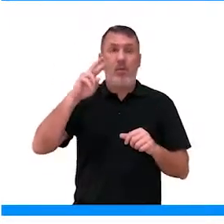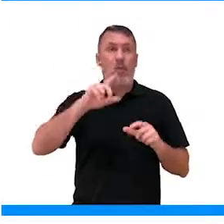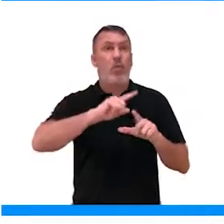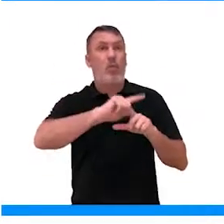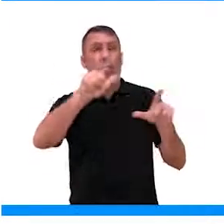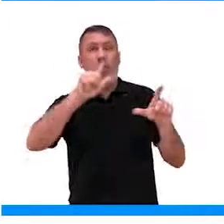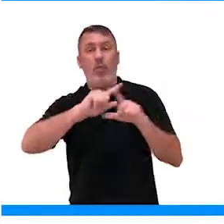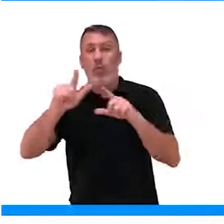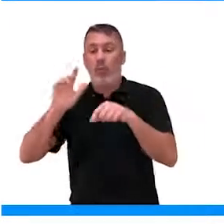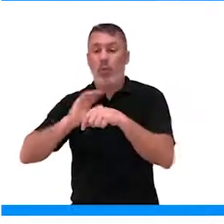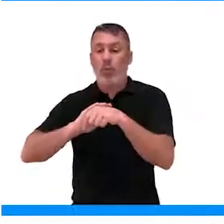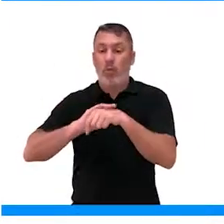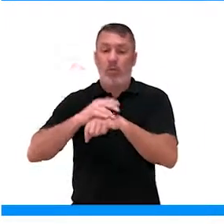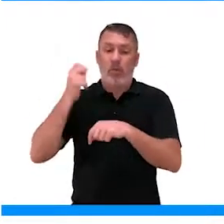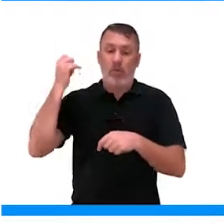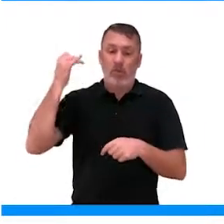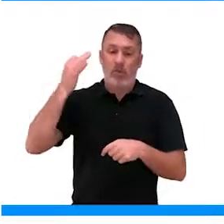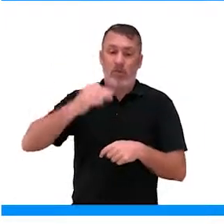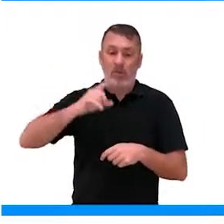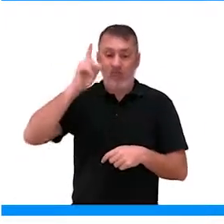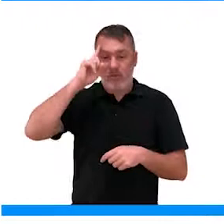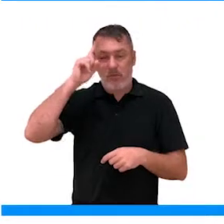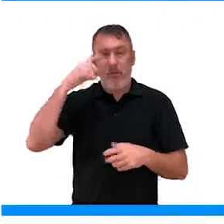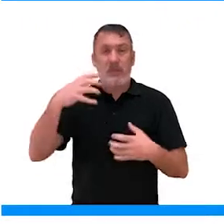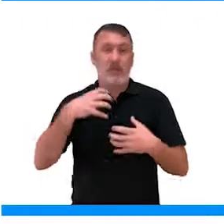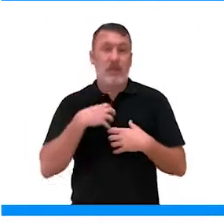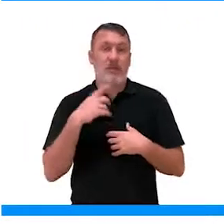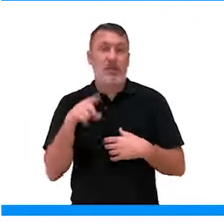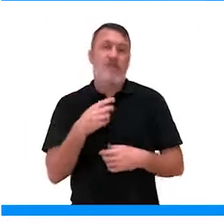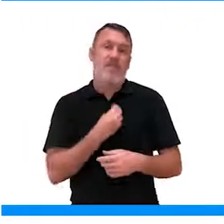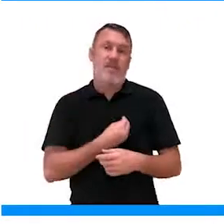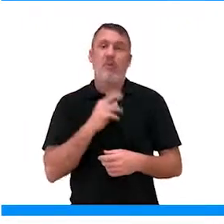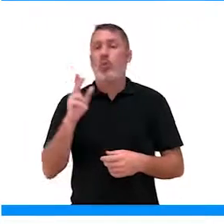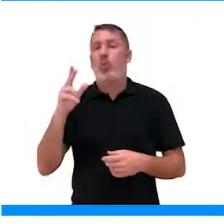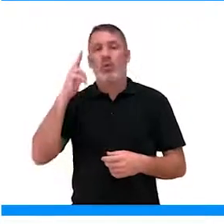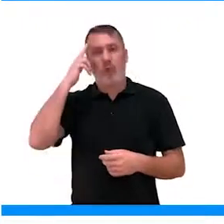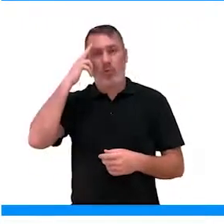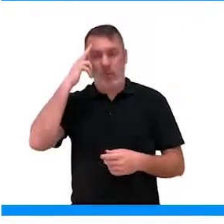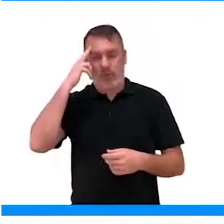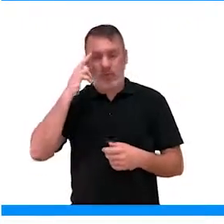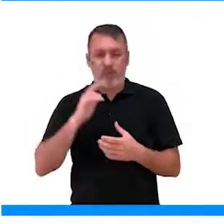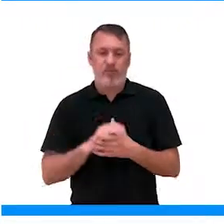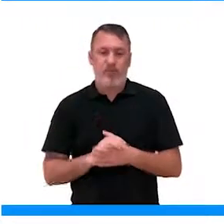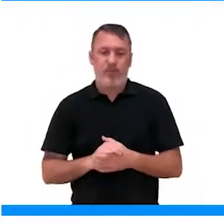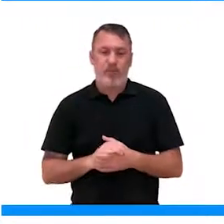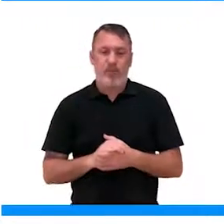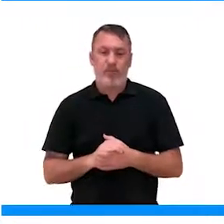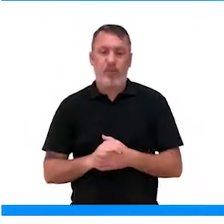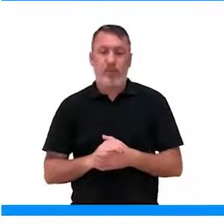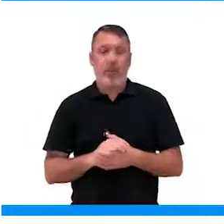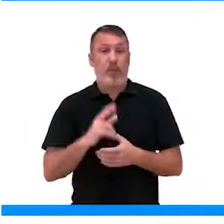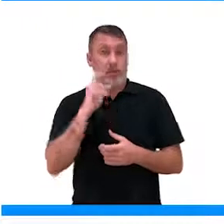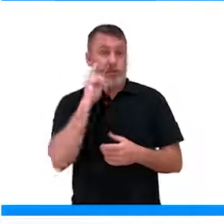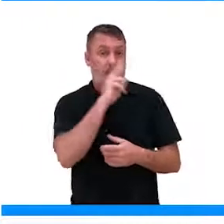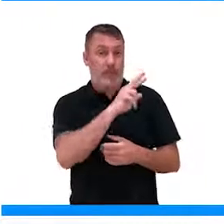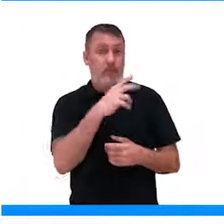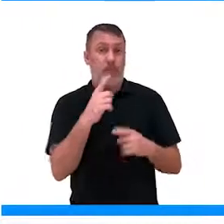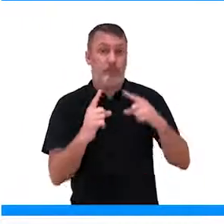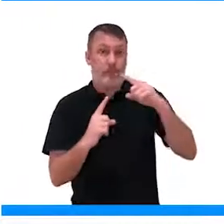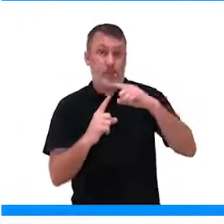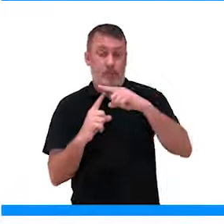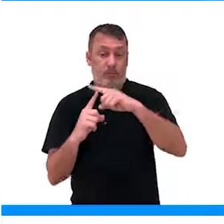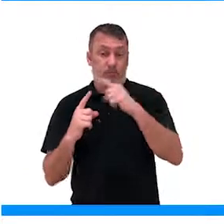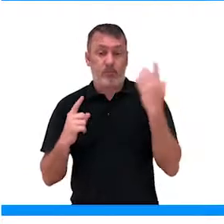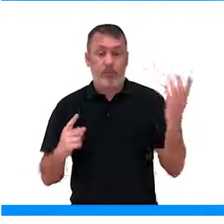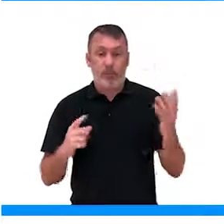ao despertar, revejo a um canto a noite acumulada de meus dias, e sinto que estou vivo e que não sonho.